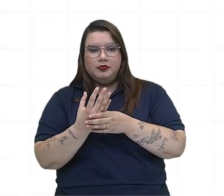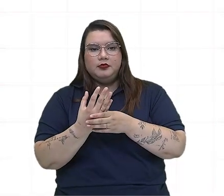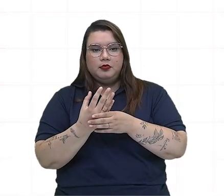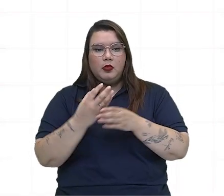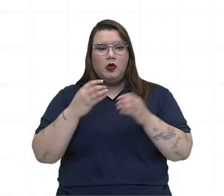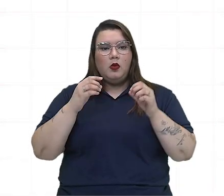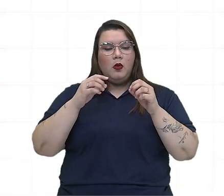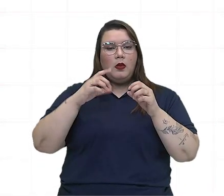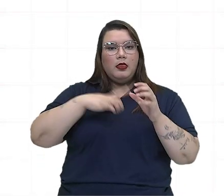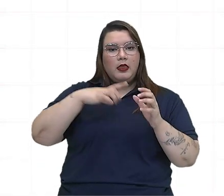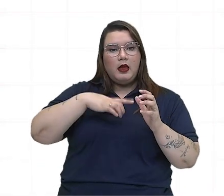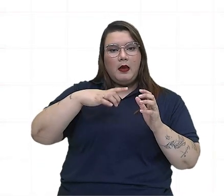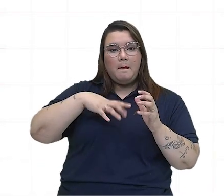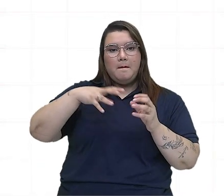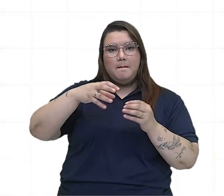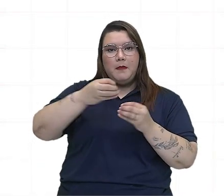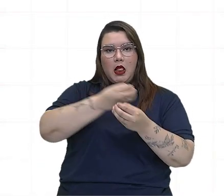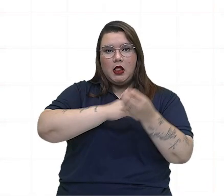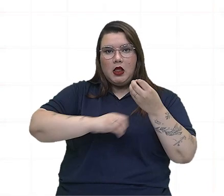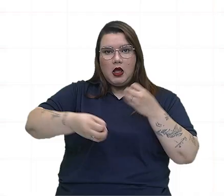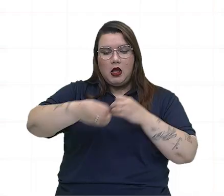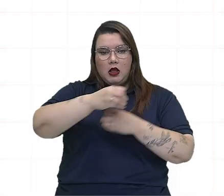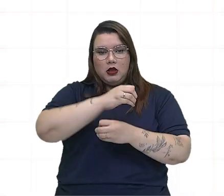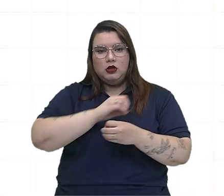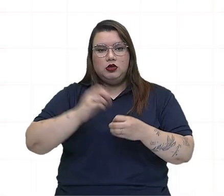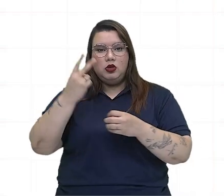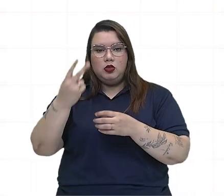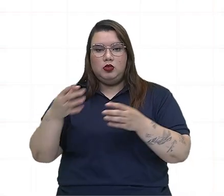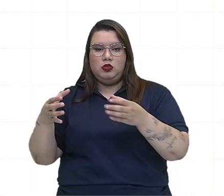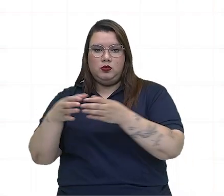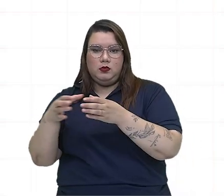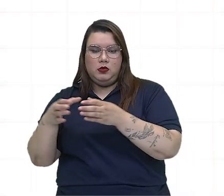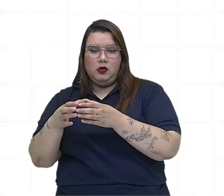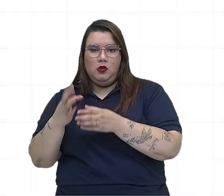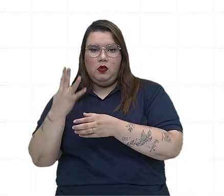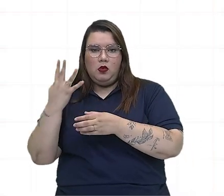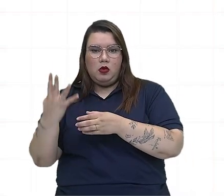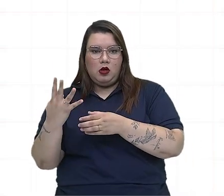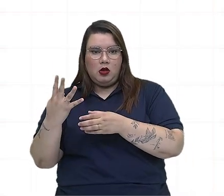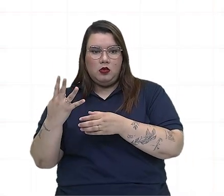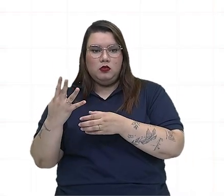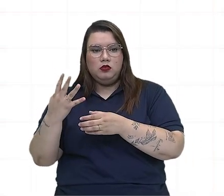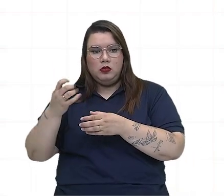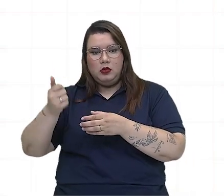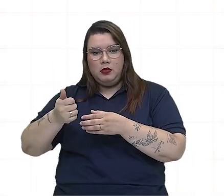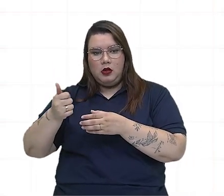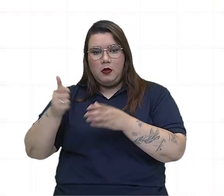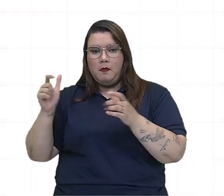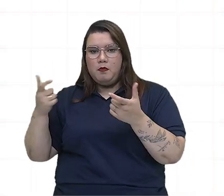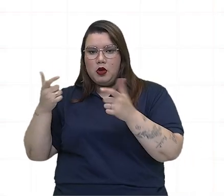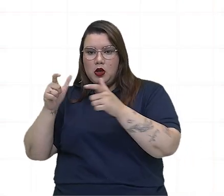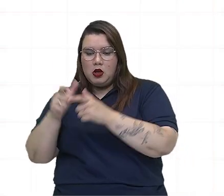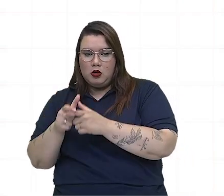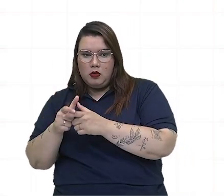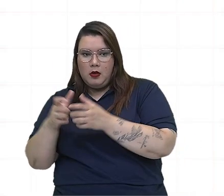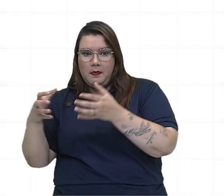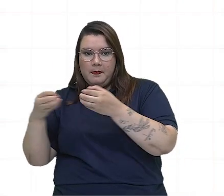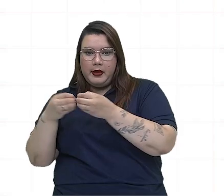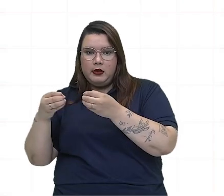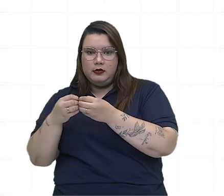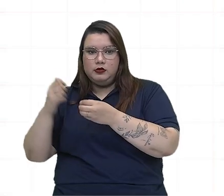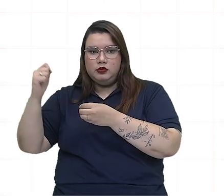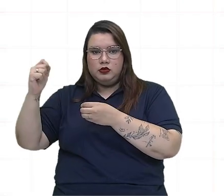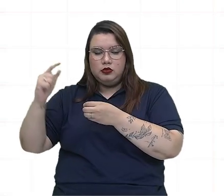Temos, então, dois grupos de planetas. Nós temos 4 primeiros, que serão menores e